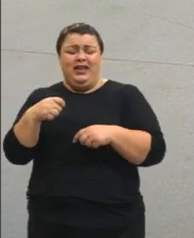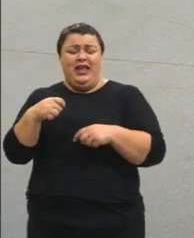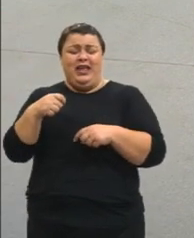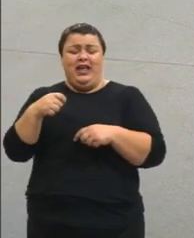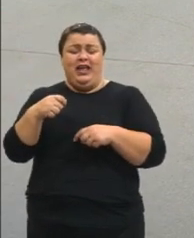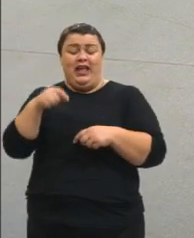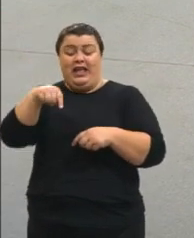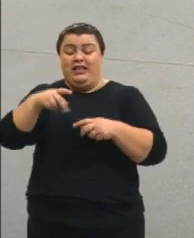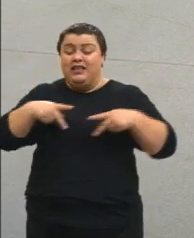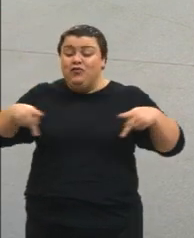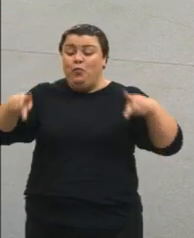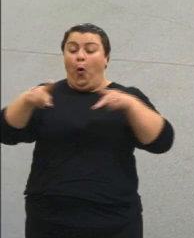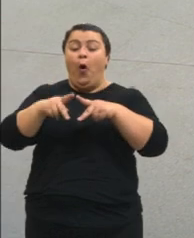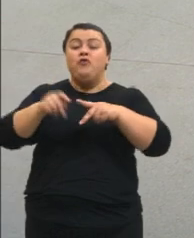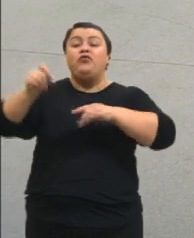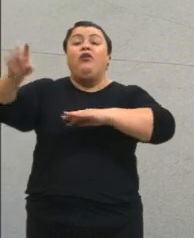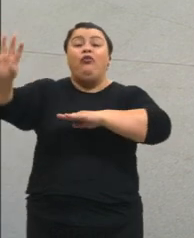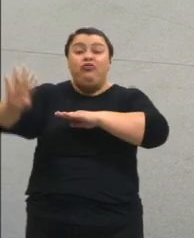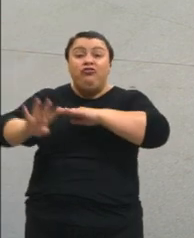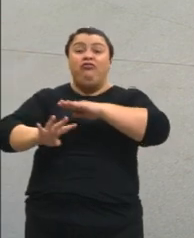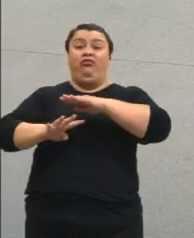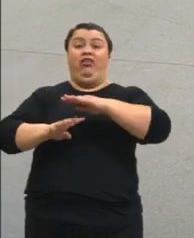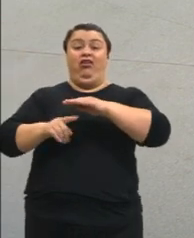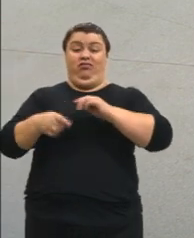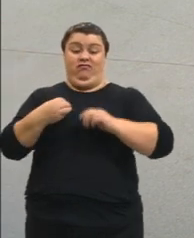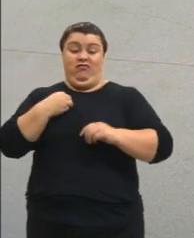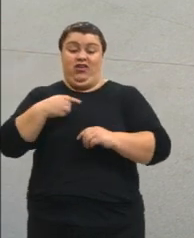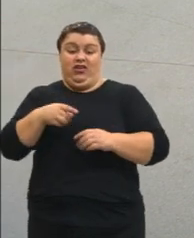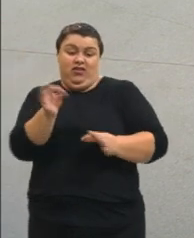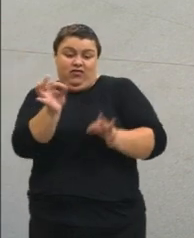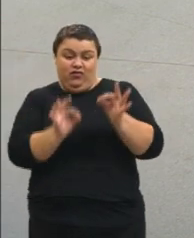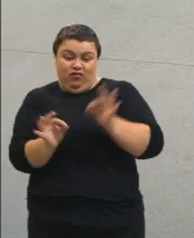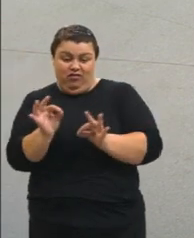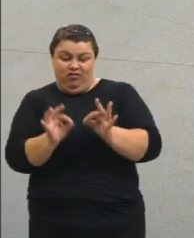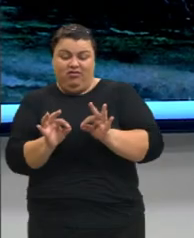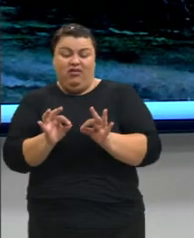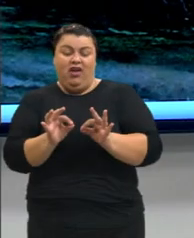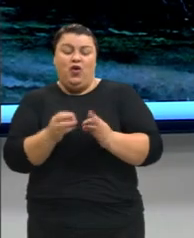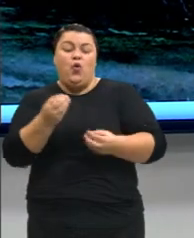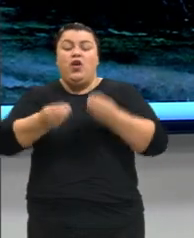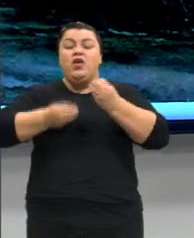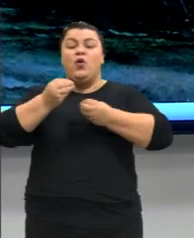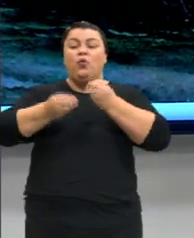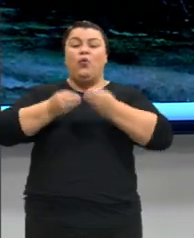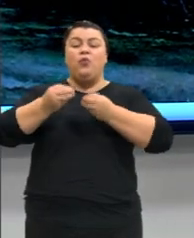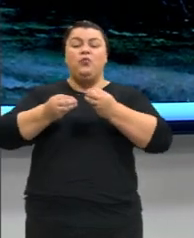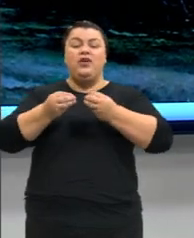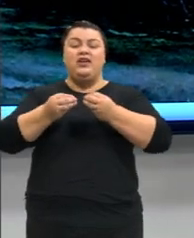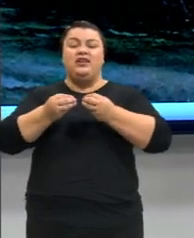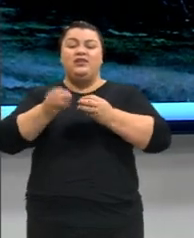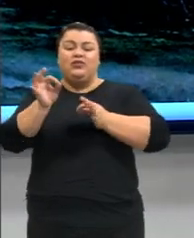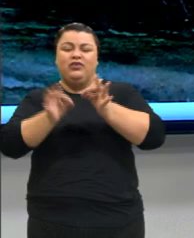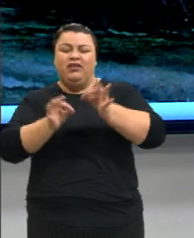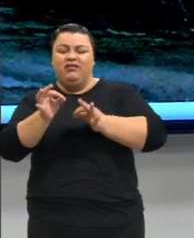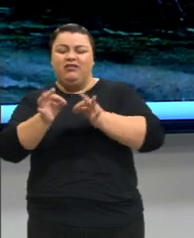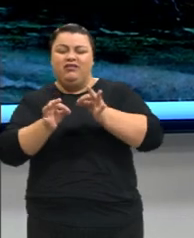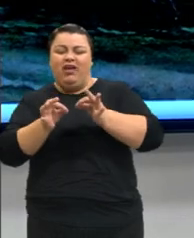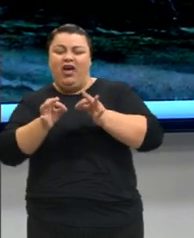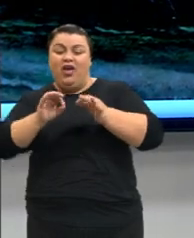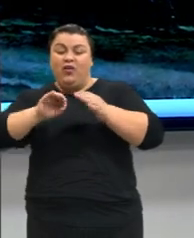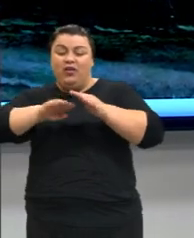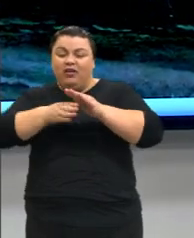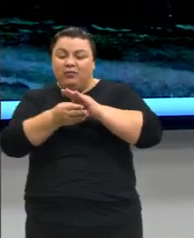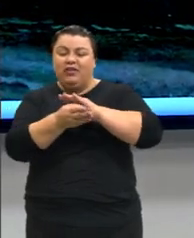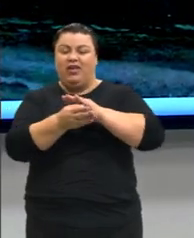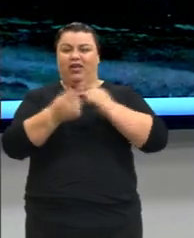que vieram se criaram raízes se organizaram E como eles mexeram linguisticamente com a